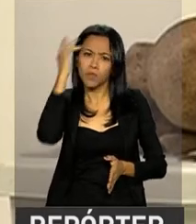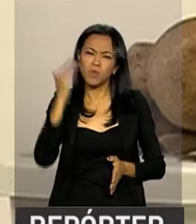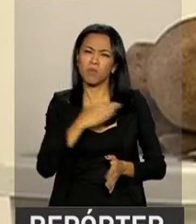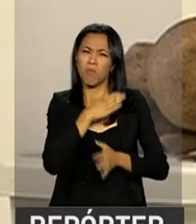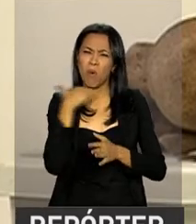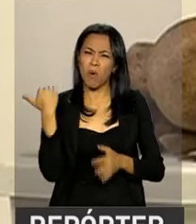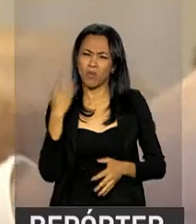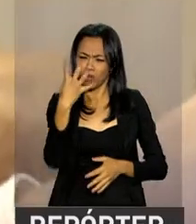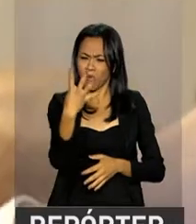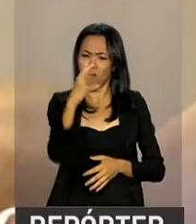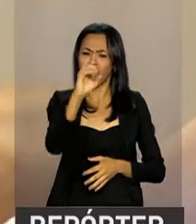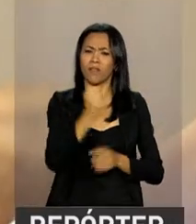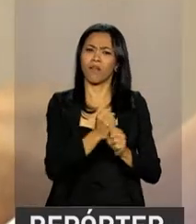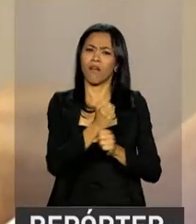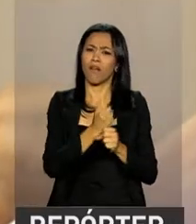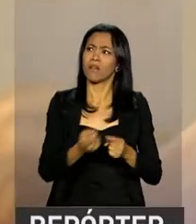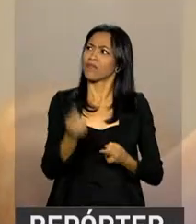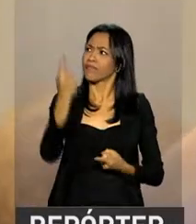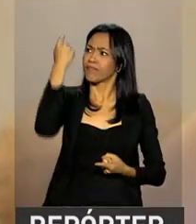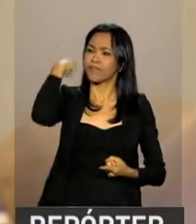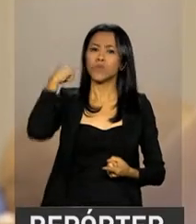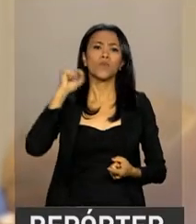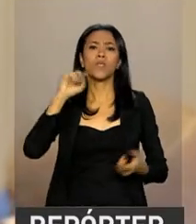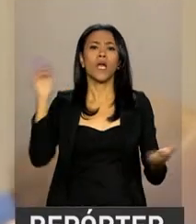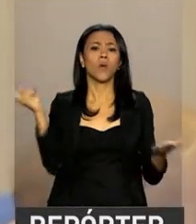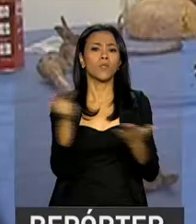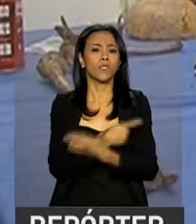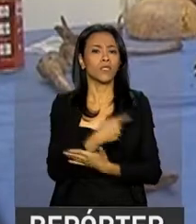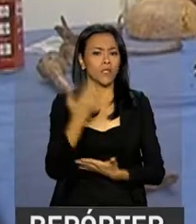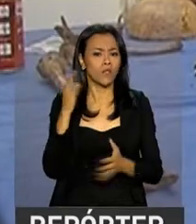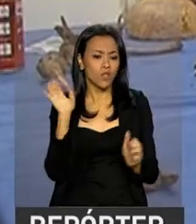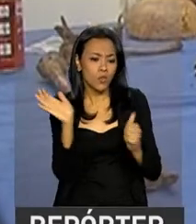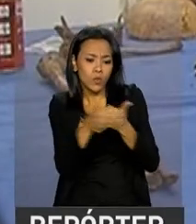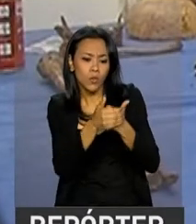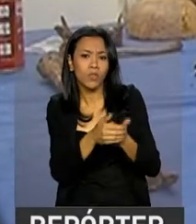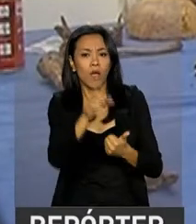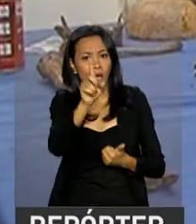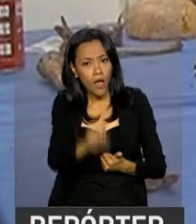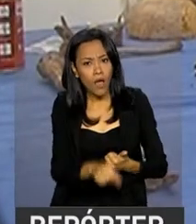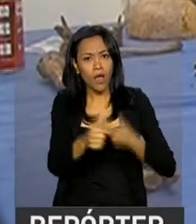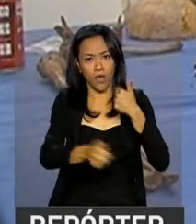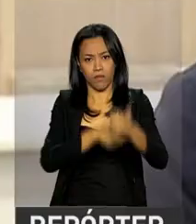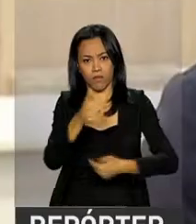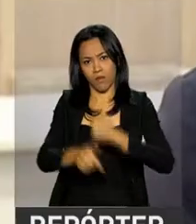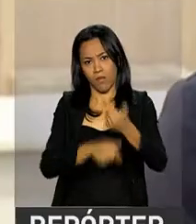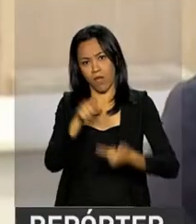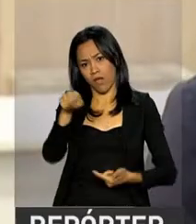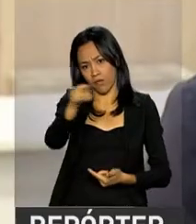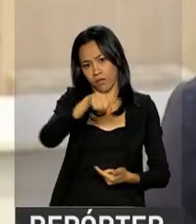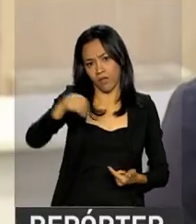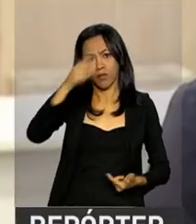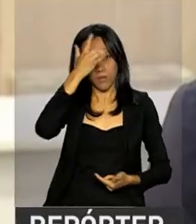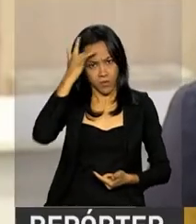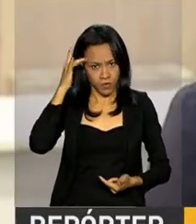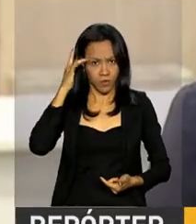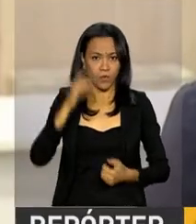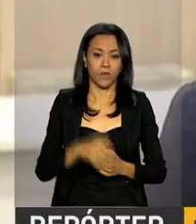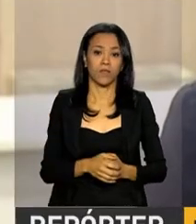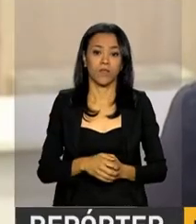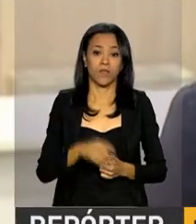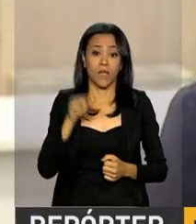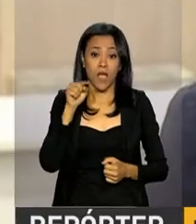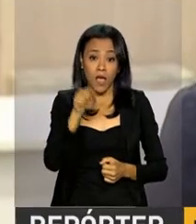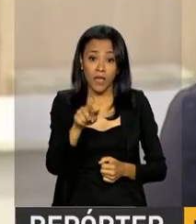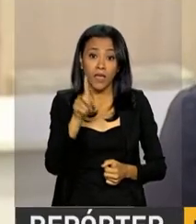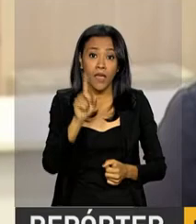mais de 40 anos trazer à luz o que um dia foi escondido é o trabalho destes peritos forenses aqui se realiza o trabalho de identificação